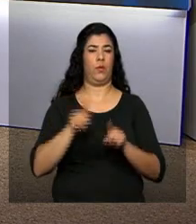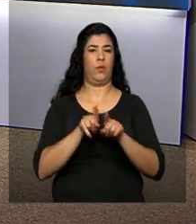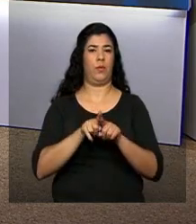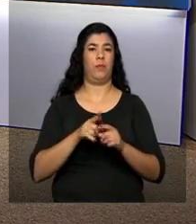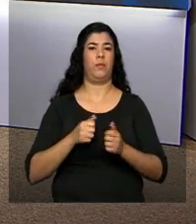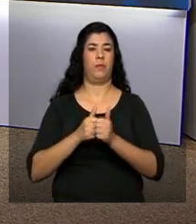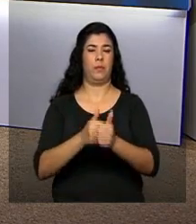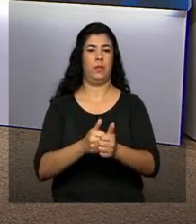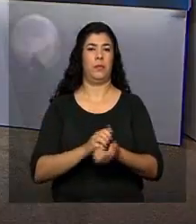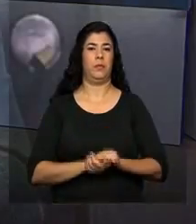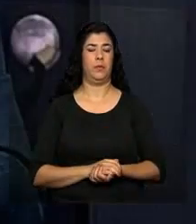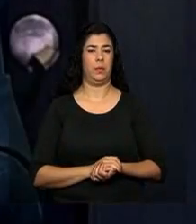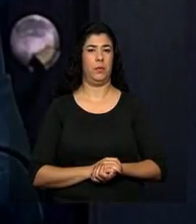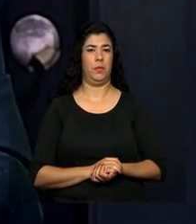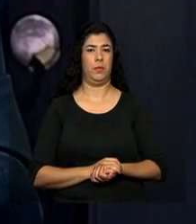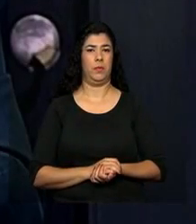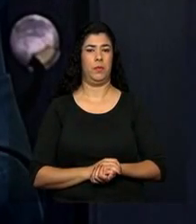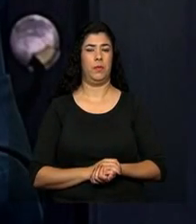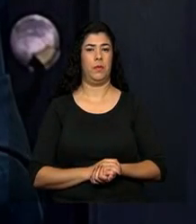a